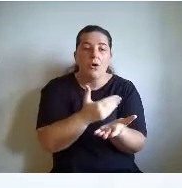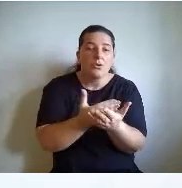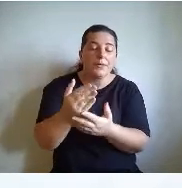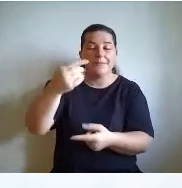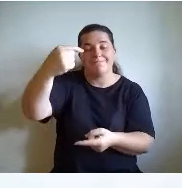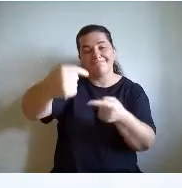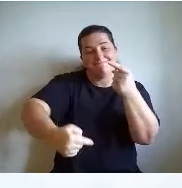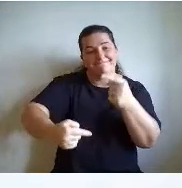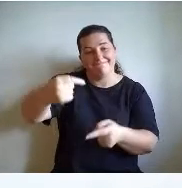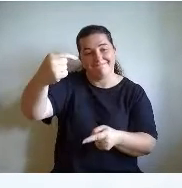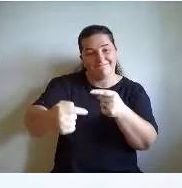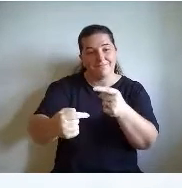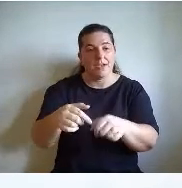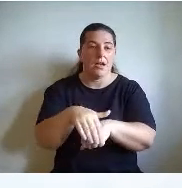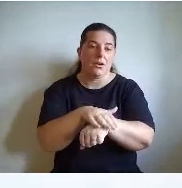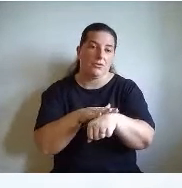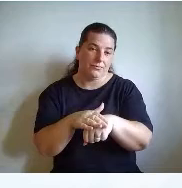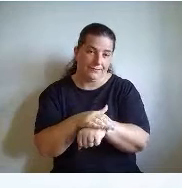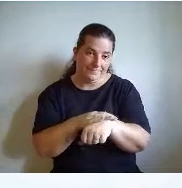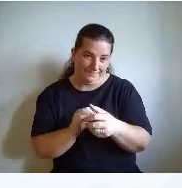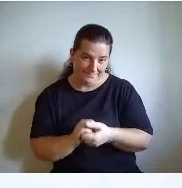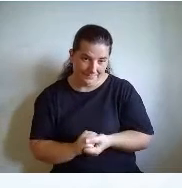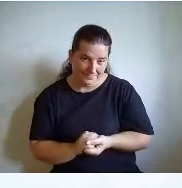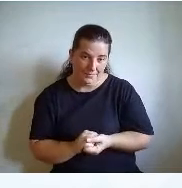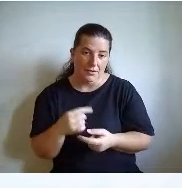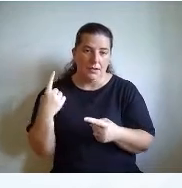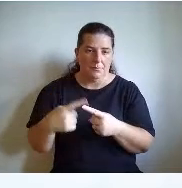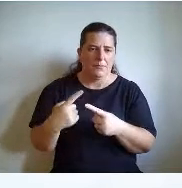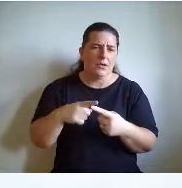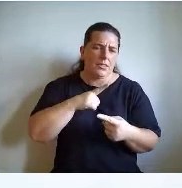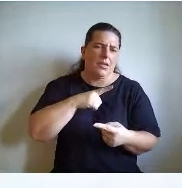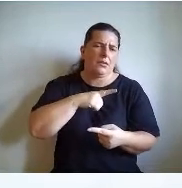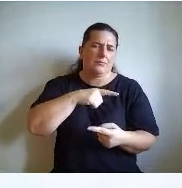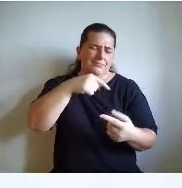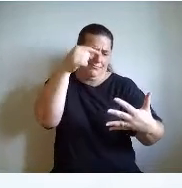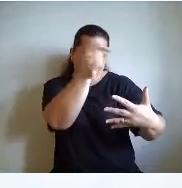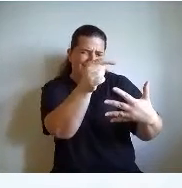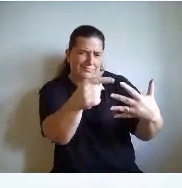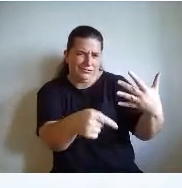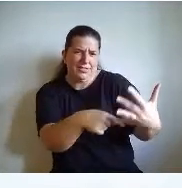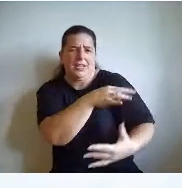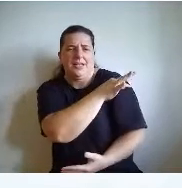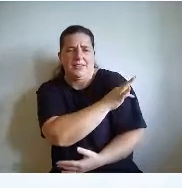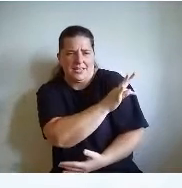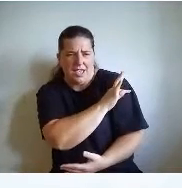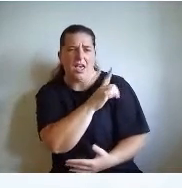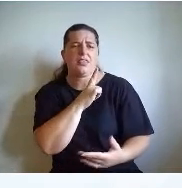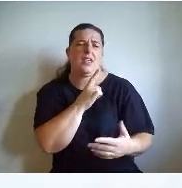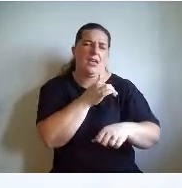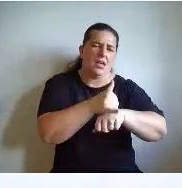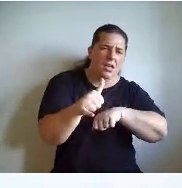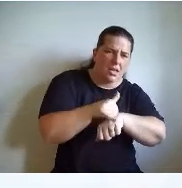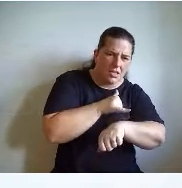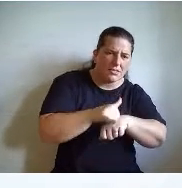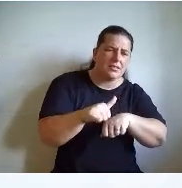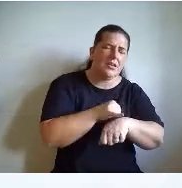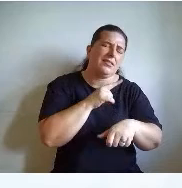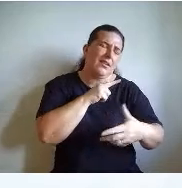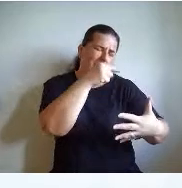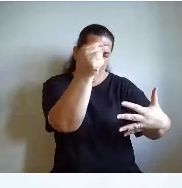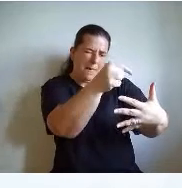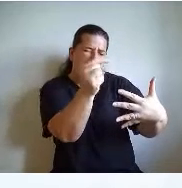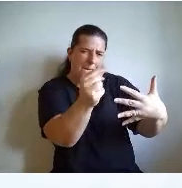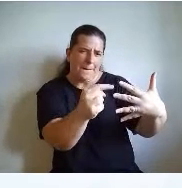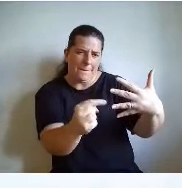é claro, a gente tem todas as questões que são técnicas, que são estratégicas, uma série de coisas